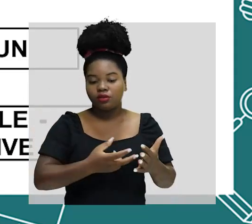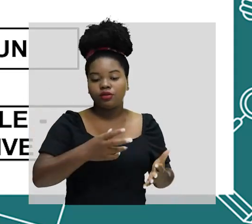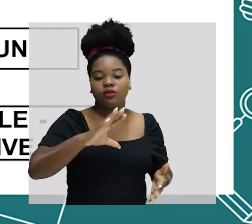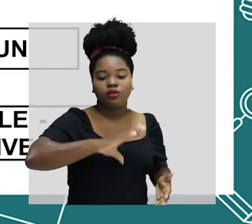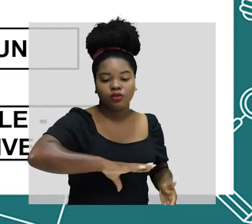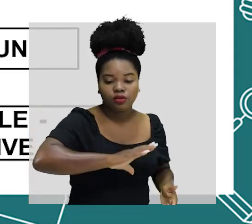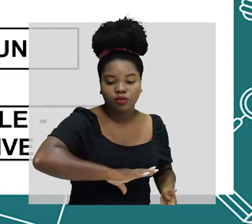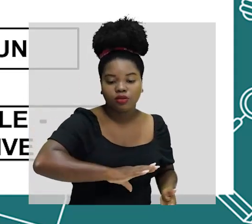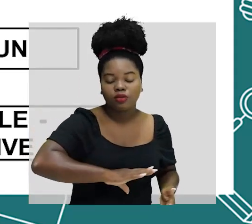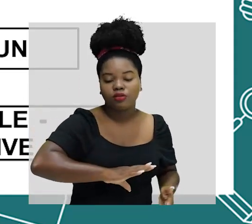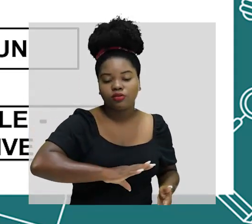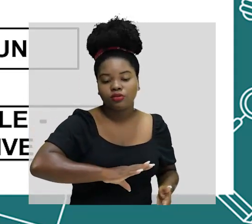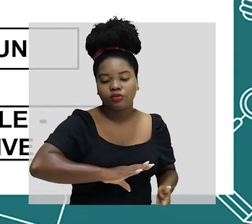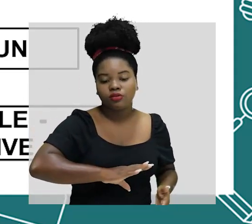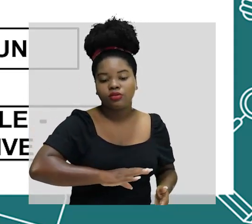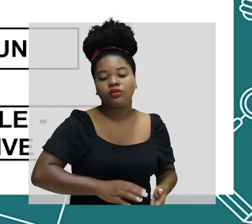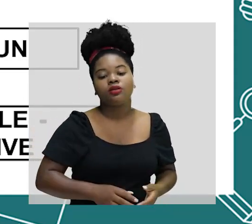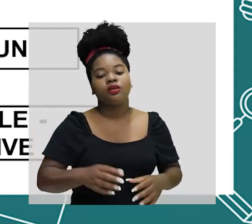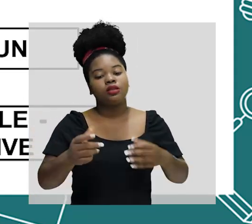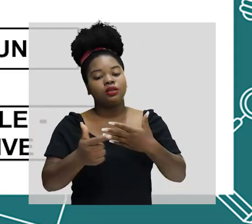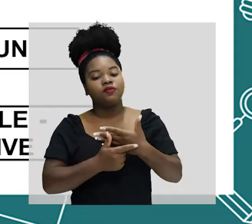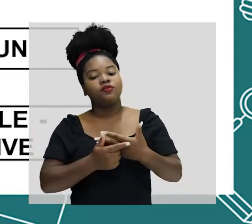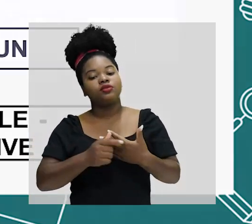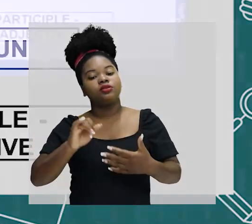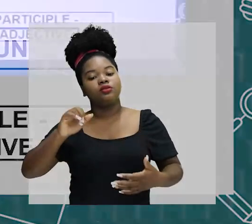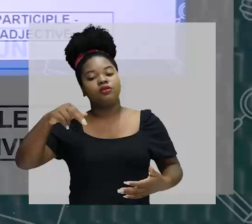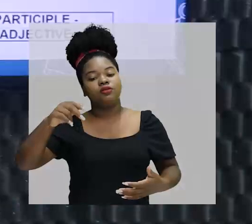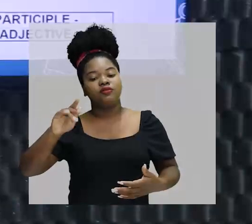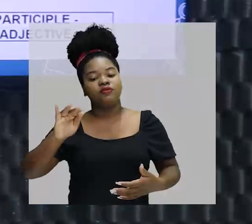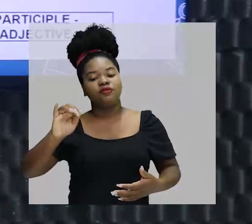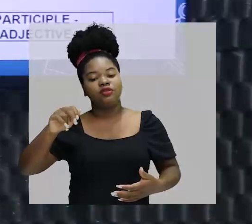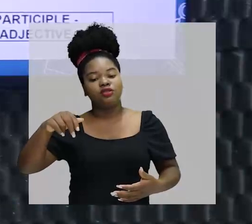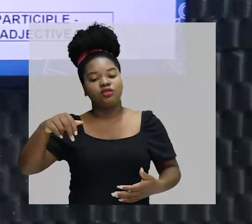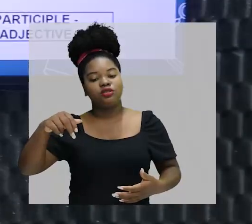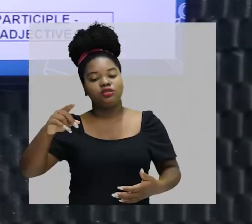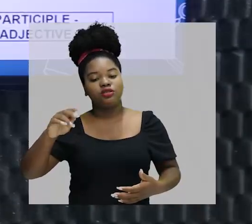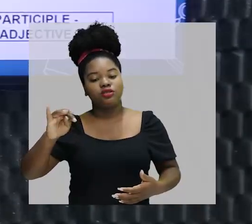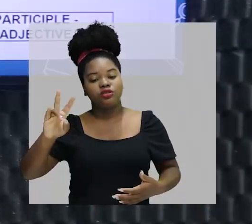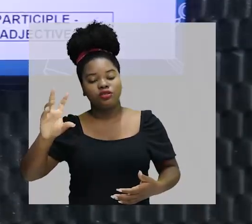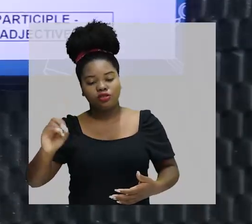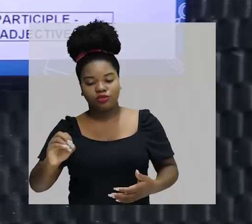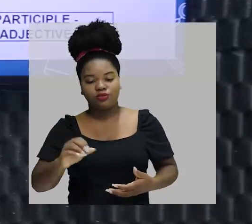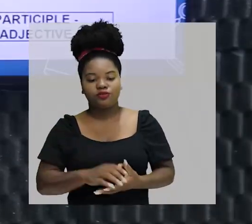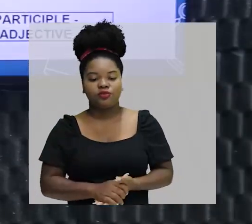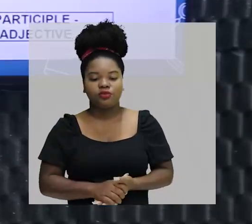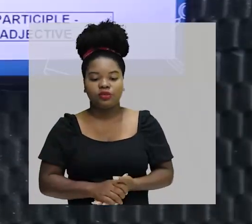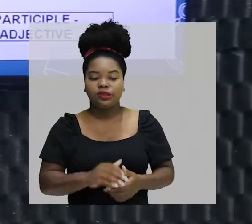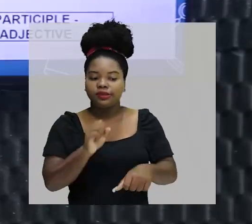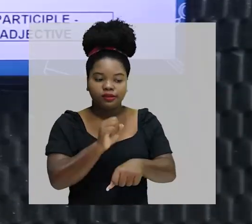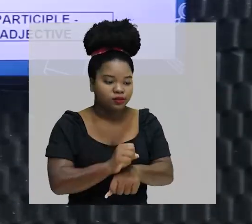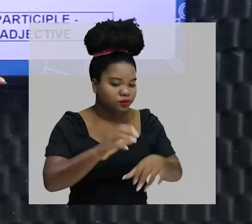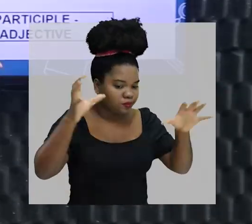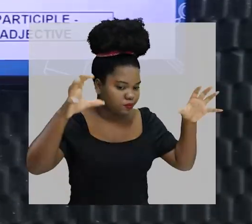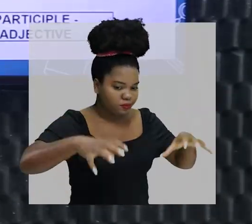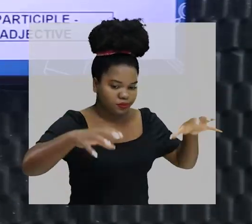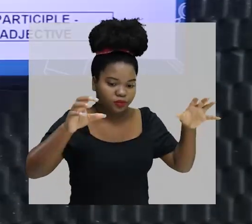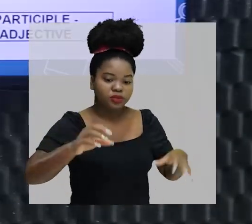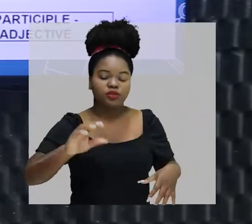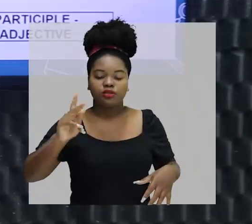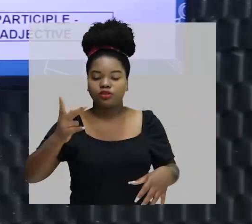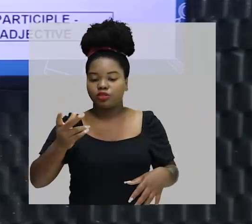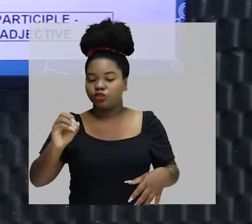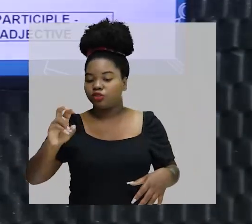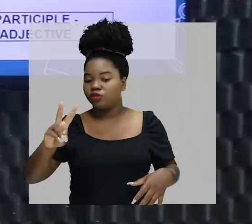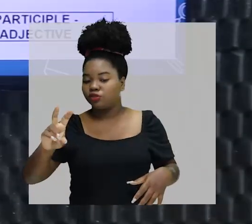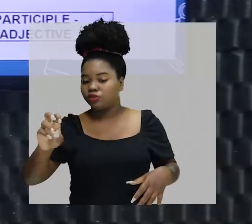gerúndio na função de infinitivo, ou do verbo na sua forma básica. Não parou de chover. Você